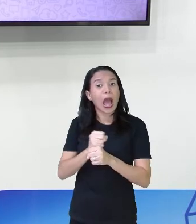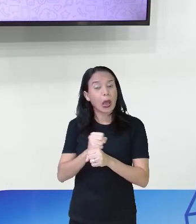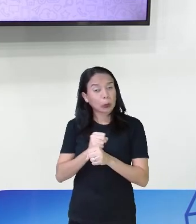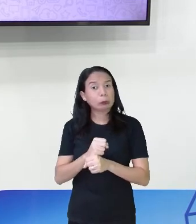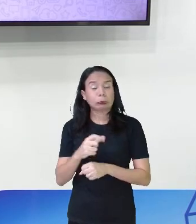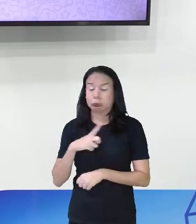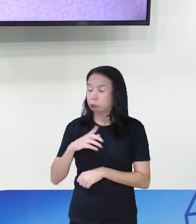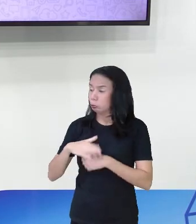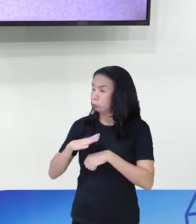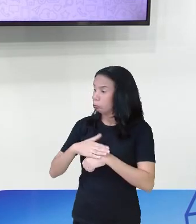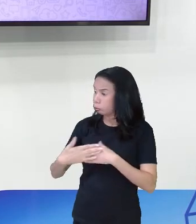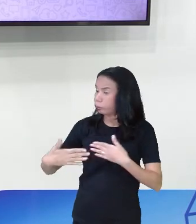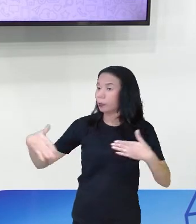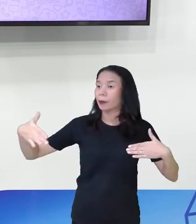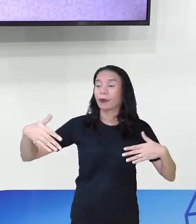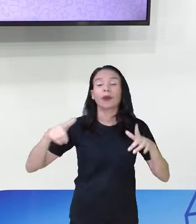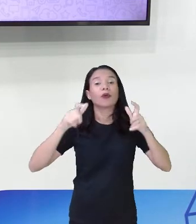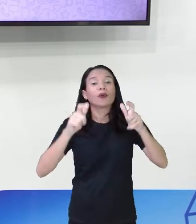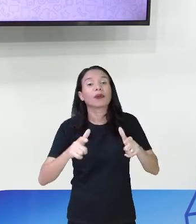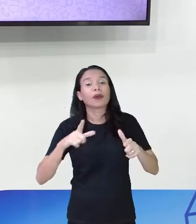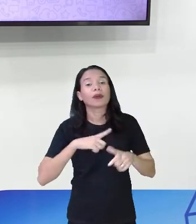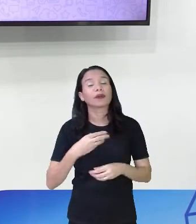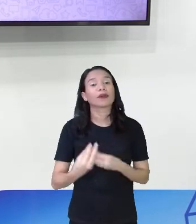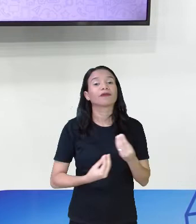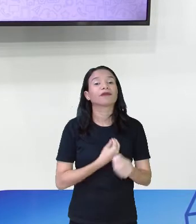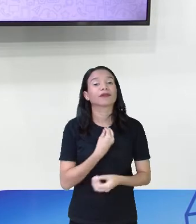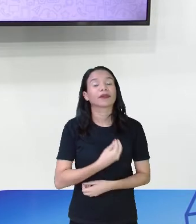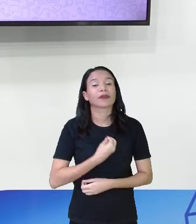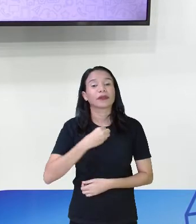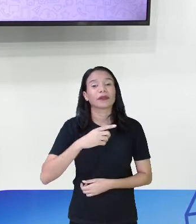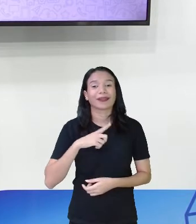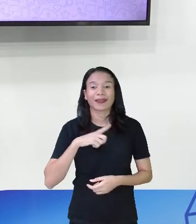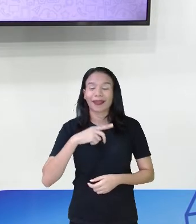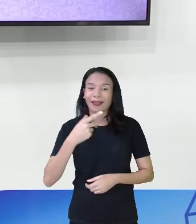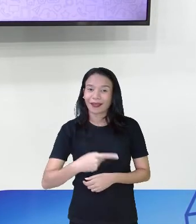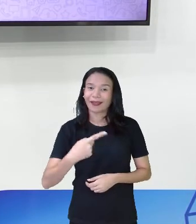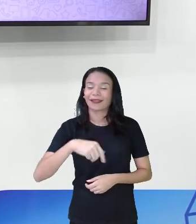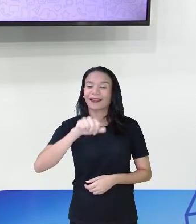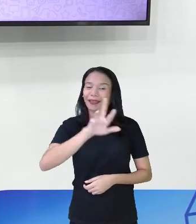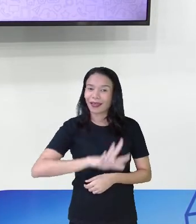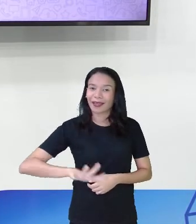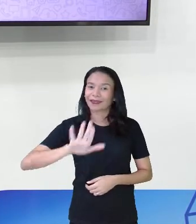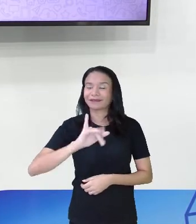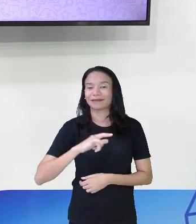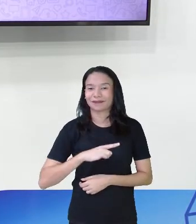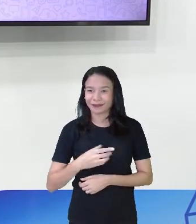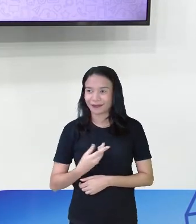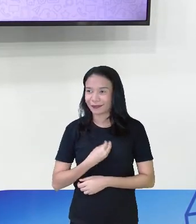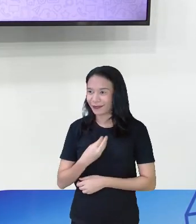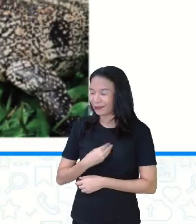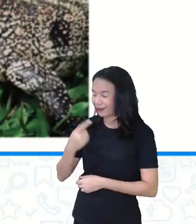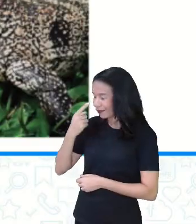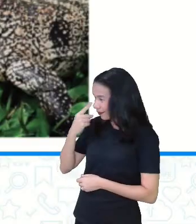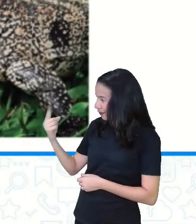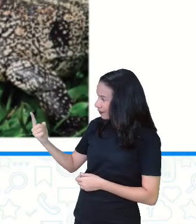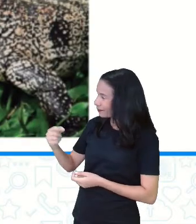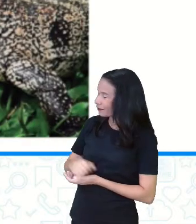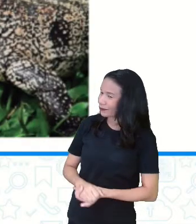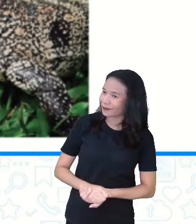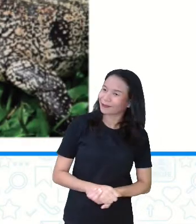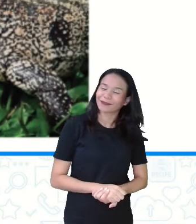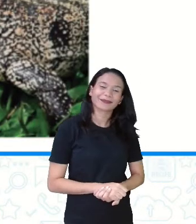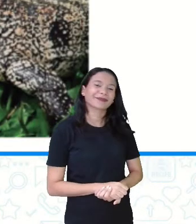tempo, né? E onde é que ele é encontrado? Caatinga, ou seja, aqui na nossa região, possa ser que tenha, né, no nosso sertão,